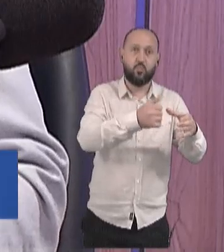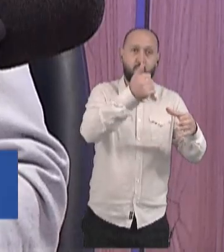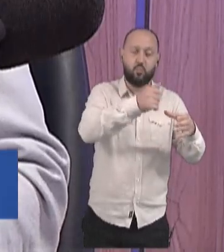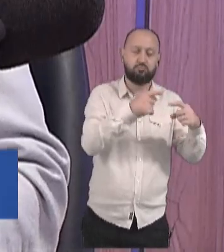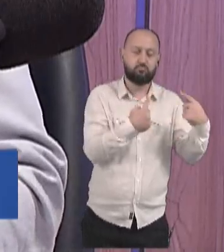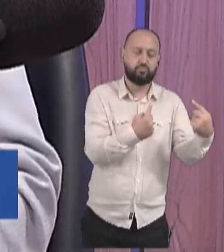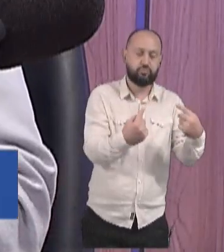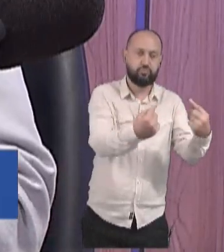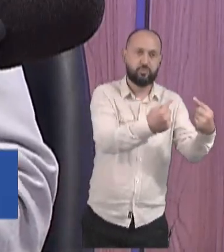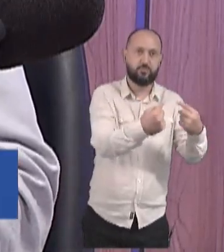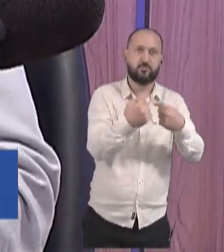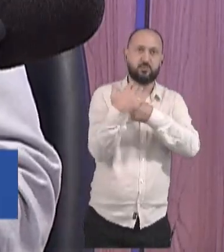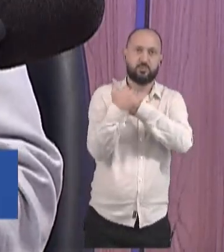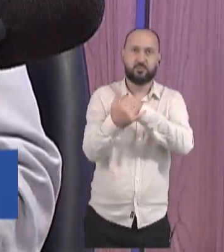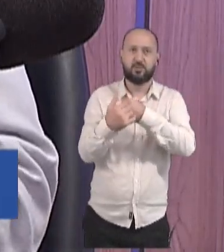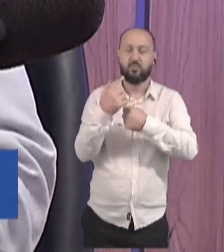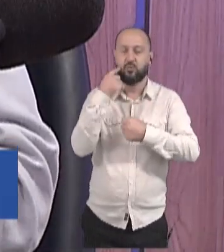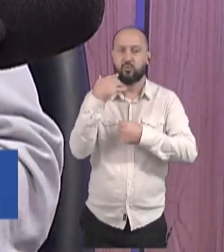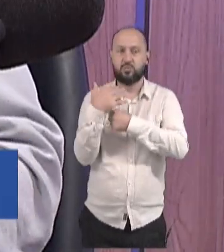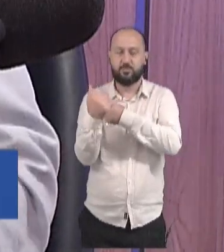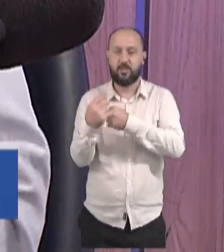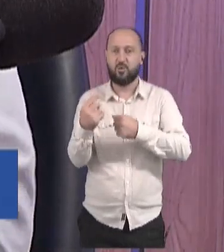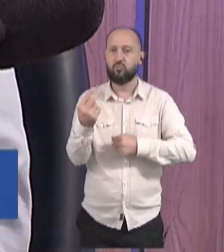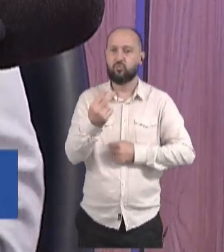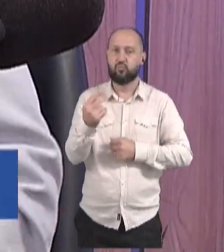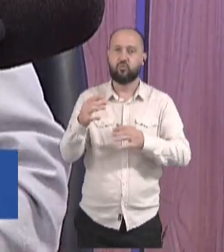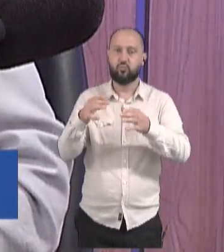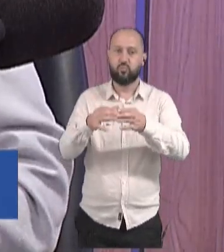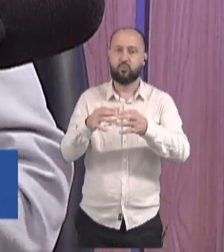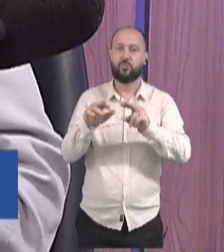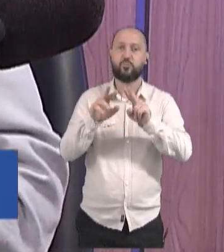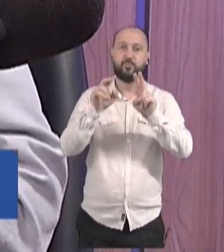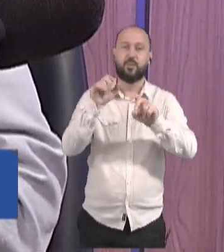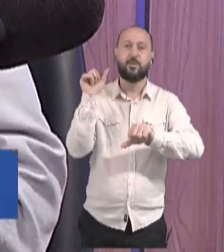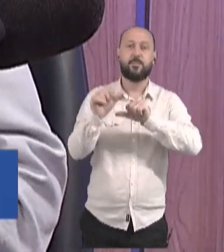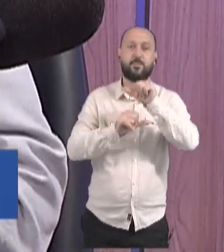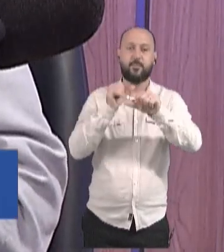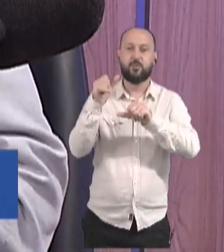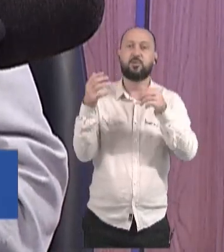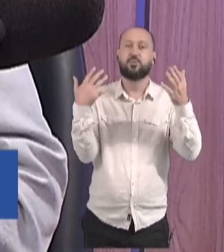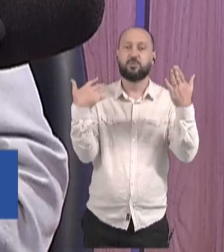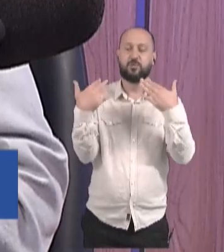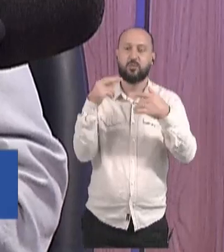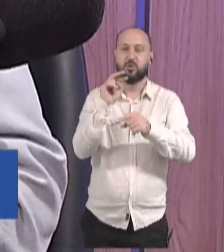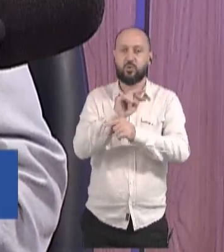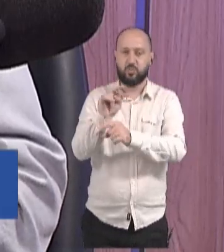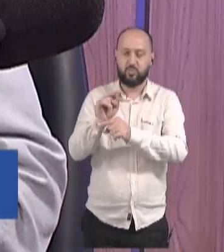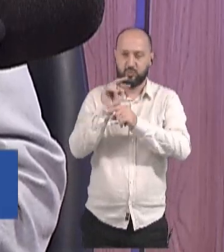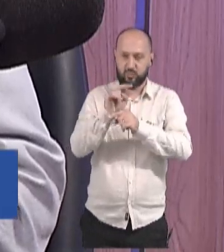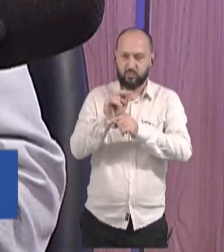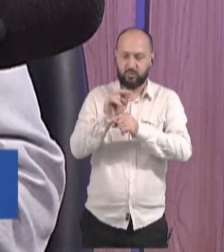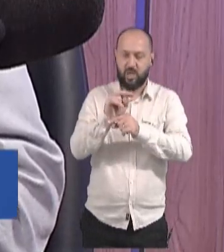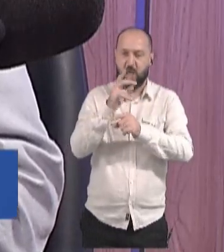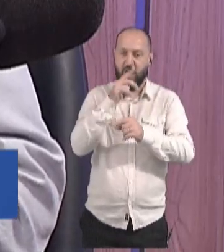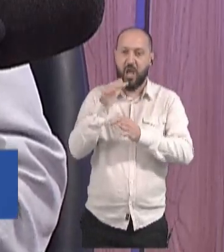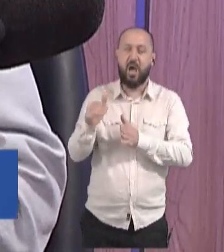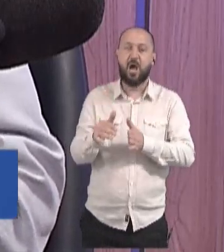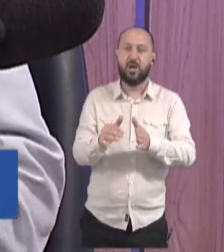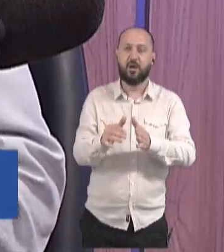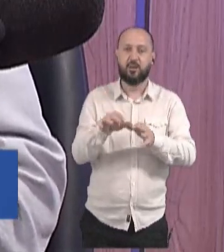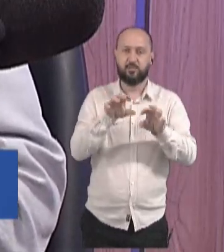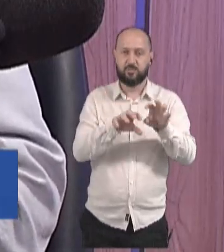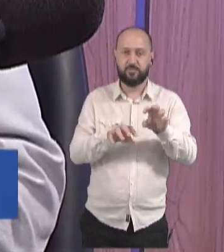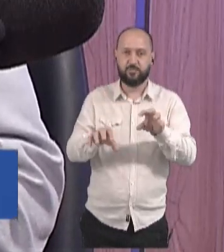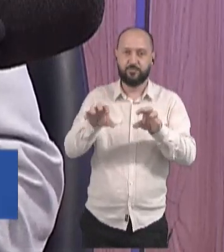como o seminário está chamando. Na mesa 2, que tem como grande tema mudanças climáticas e preservação de águas